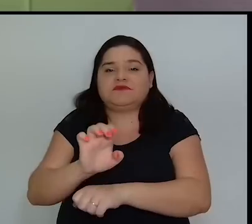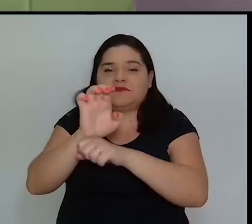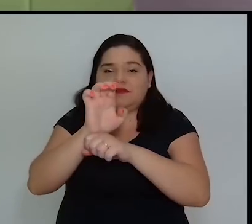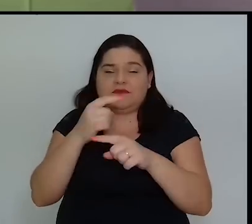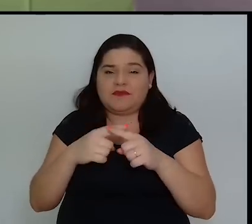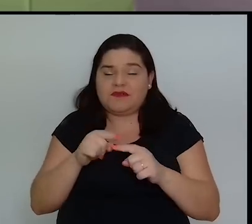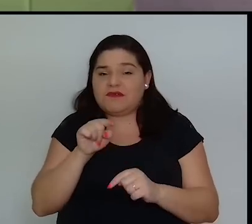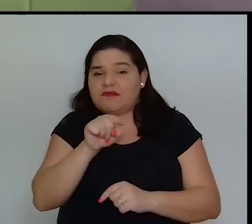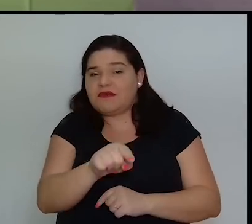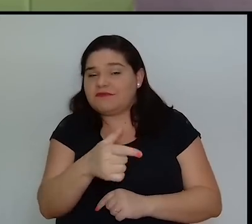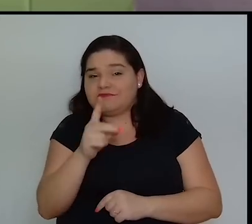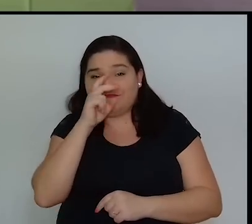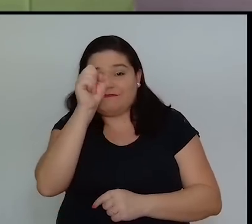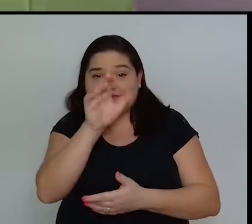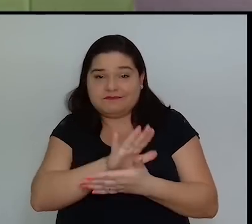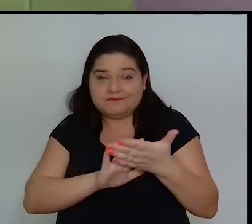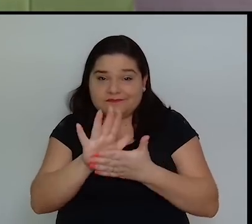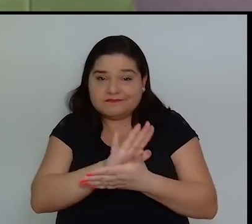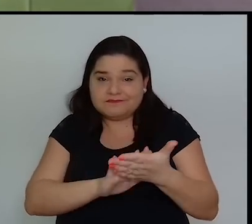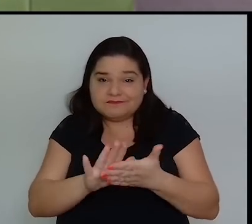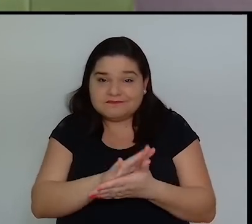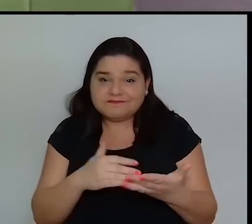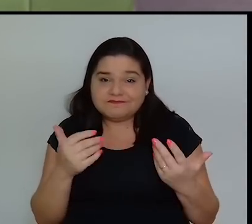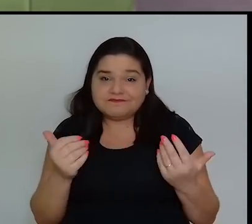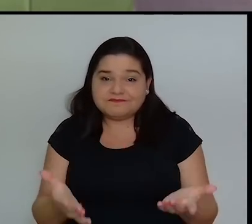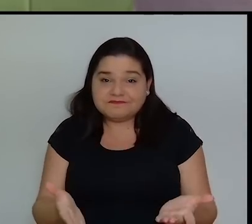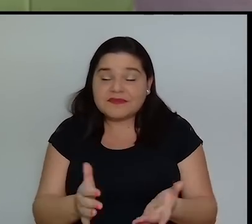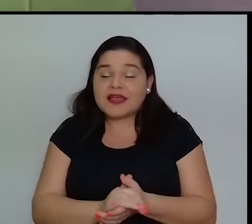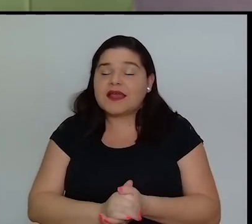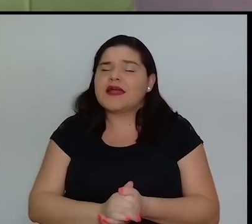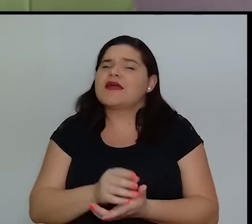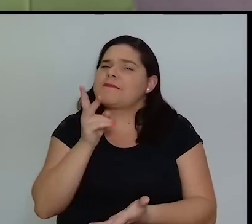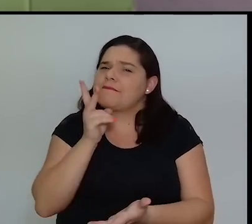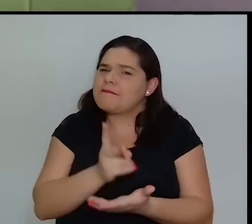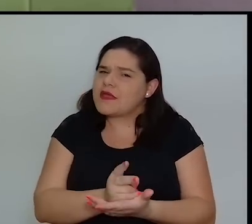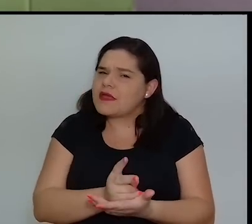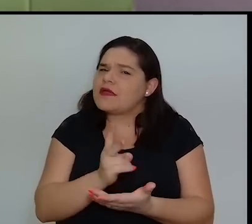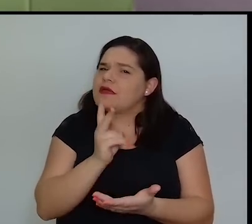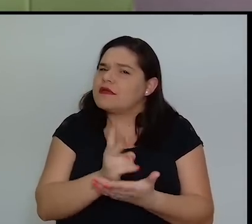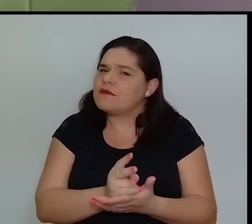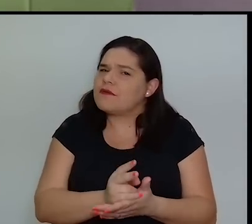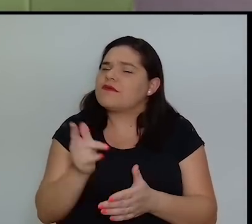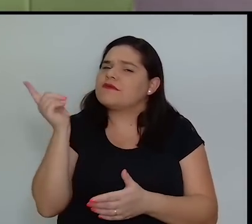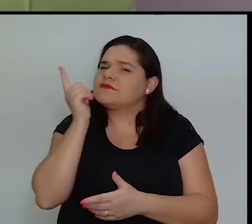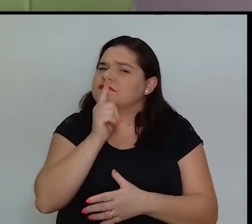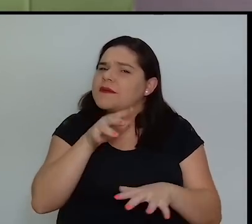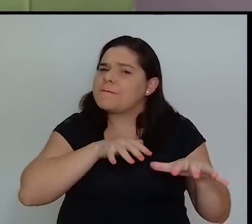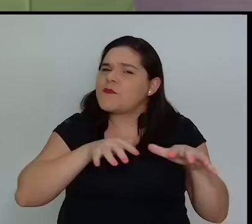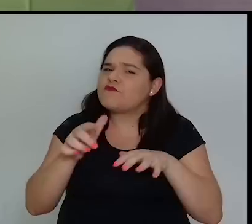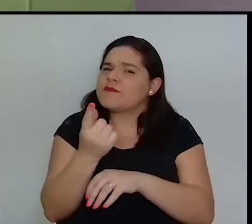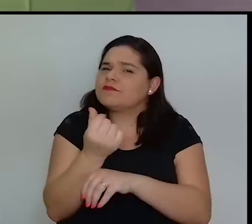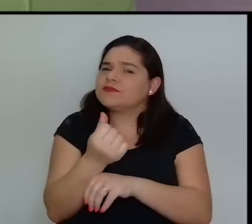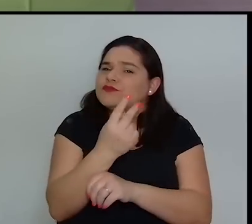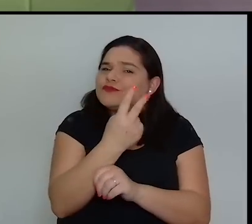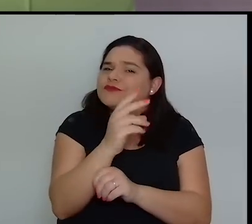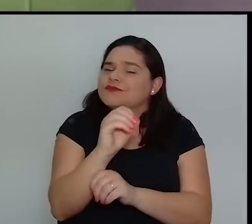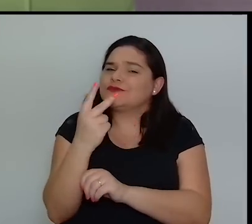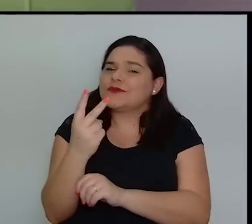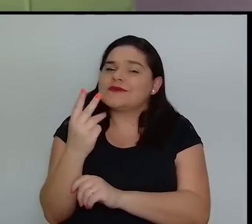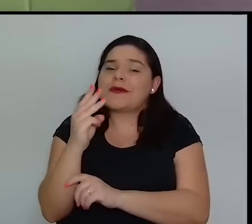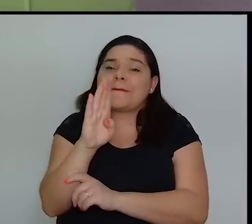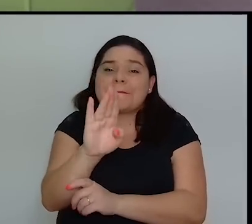nenhuma notório da força e que mesmo assim consegue movimentar 202 bilhões de reais